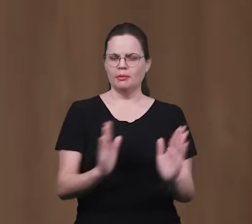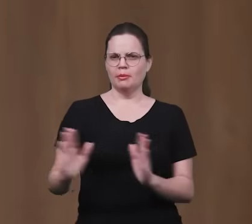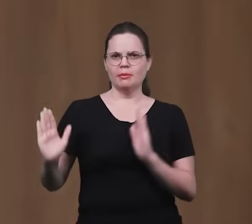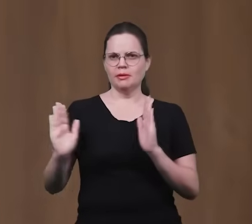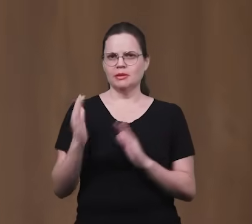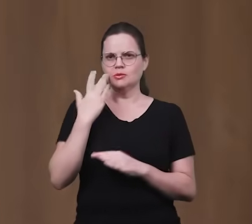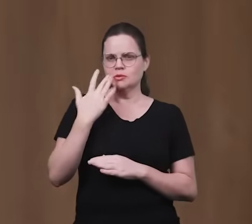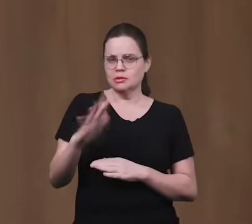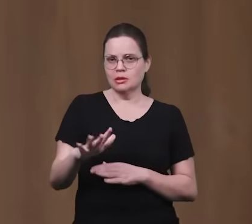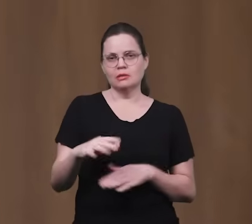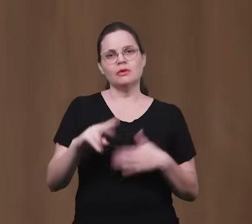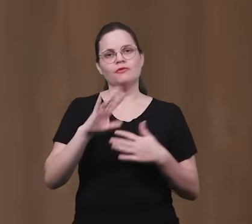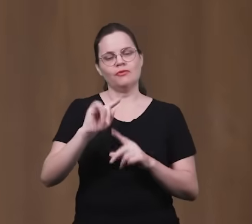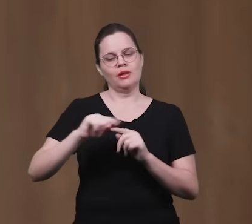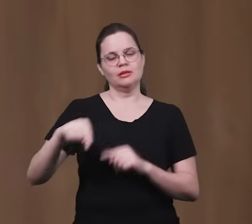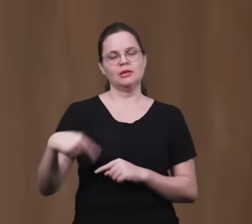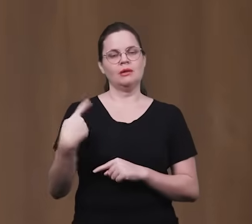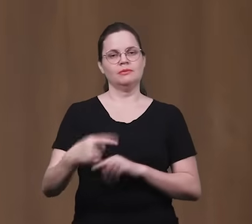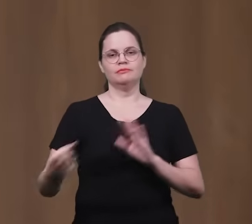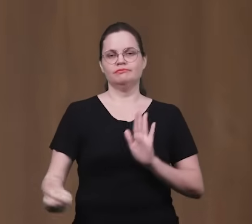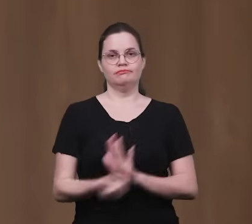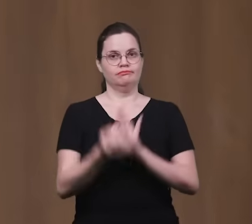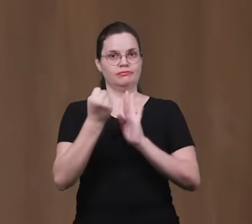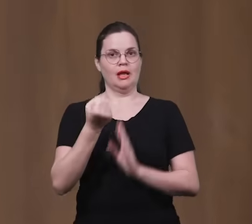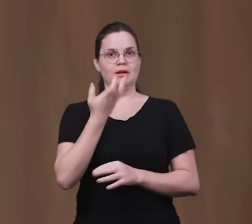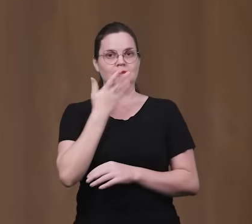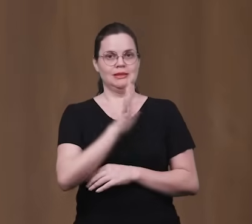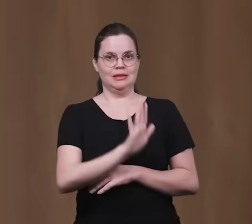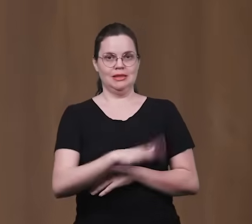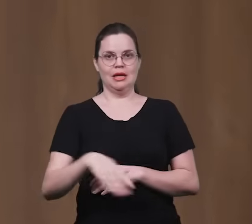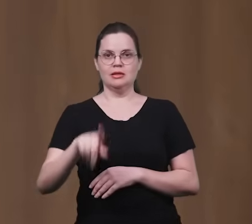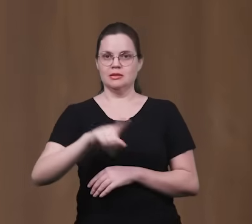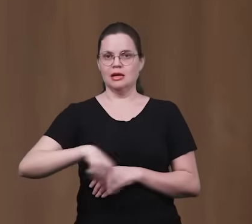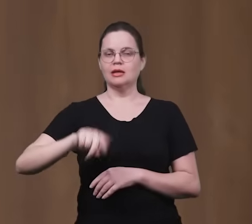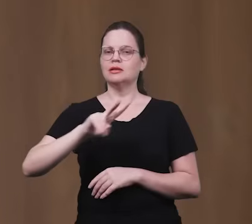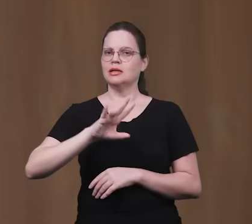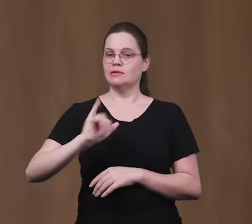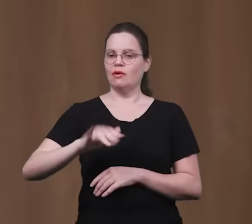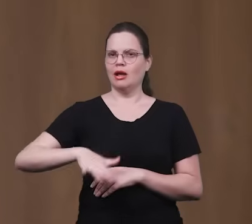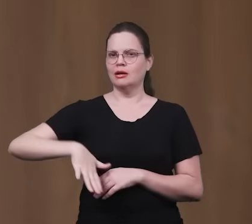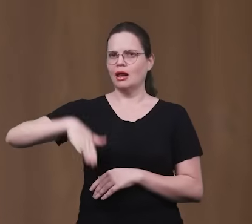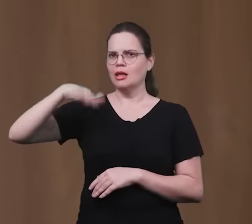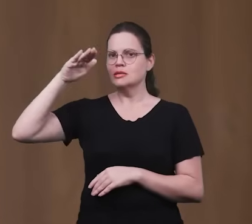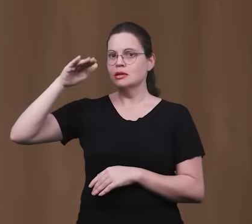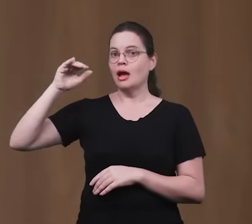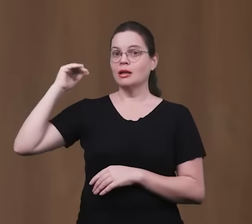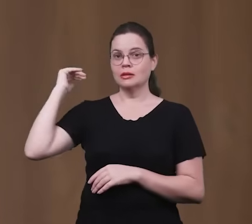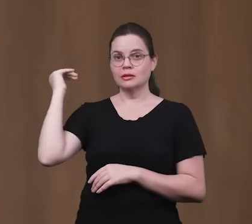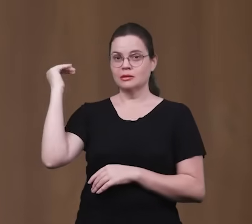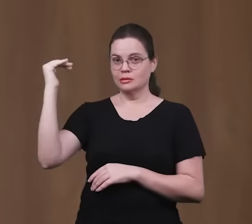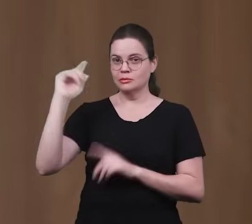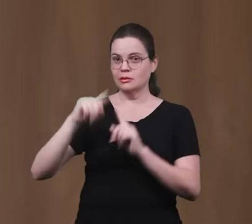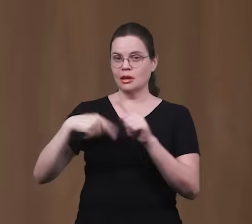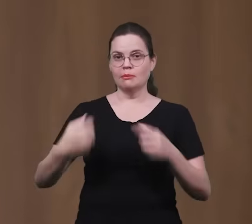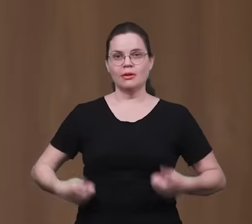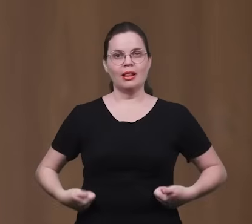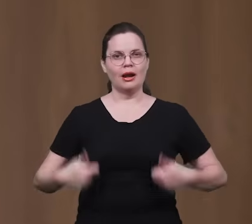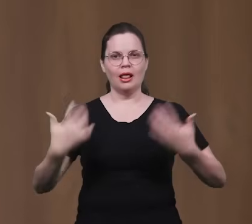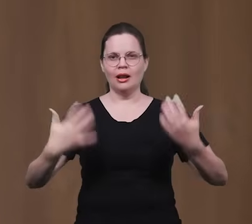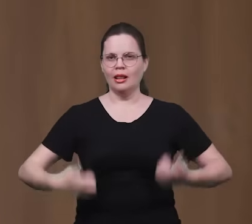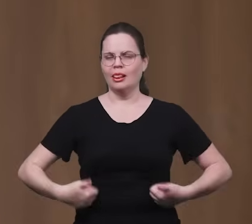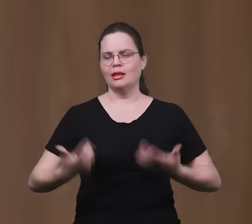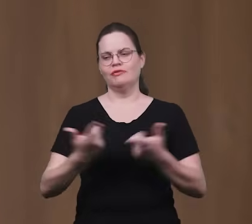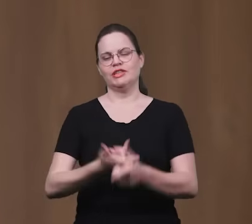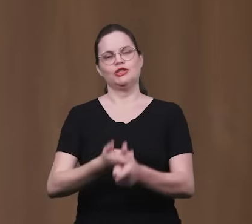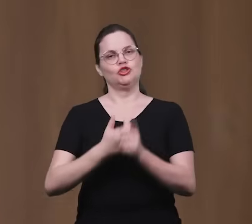procederem, isso vai ser um impacto direto na criação dessas crianças e eles vão crescer sendo adultos que vão se